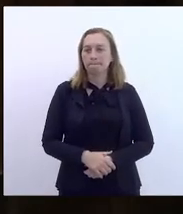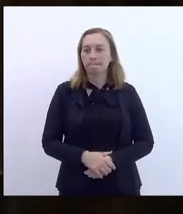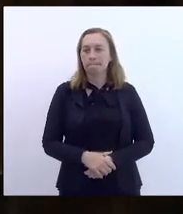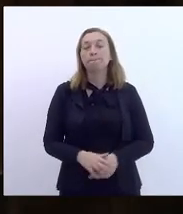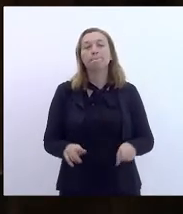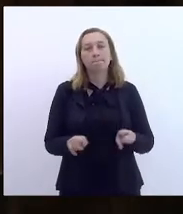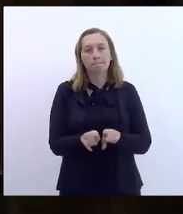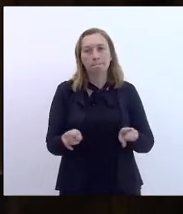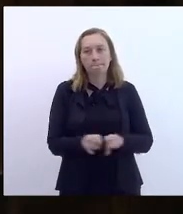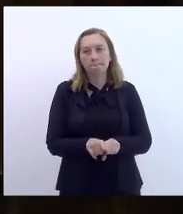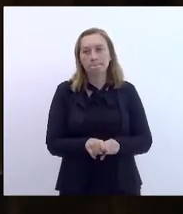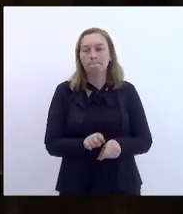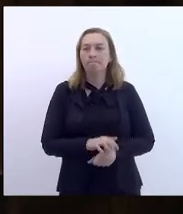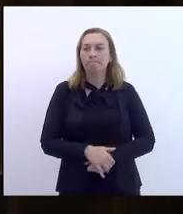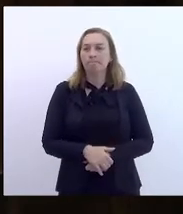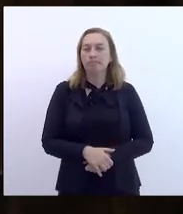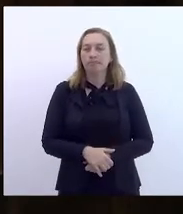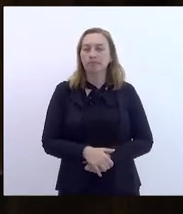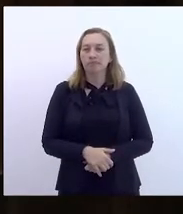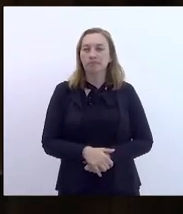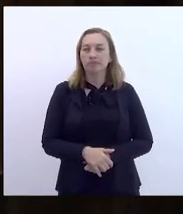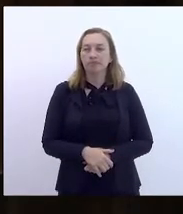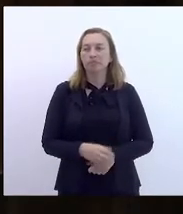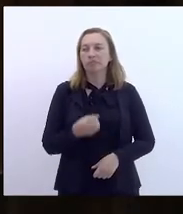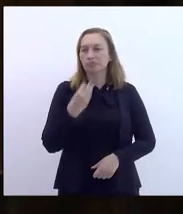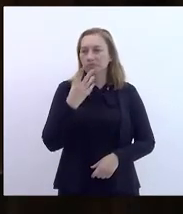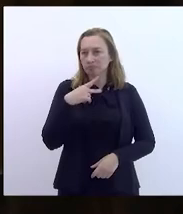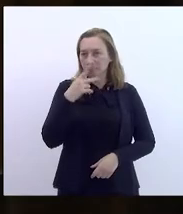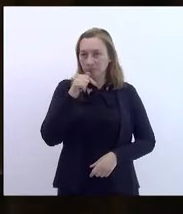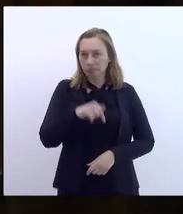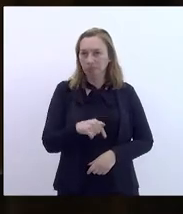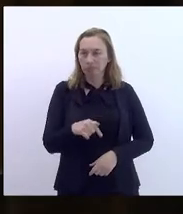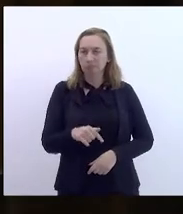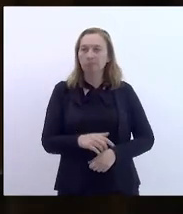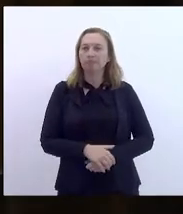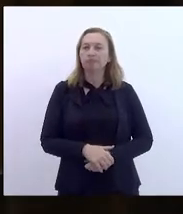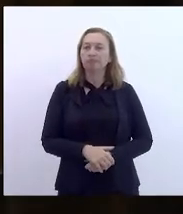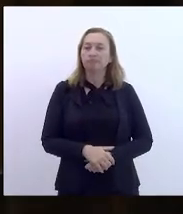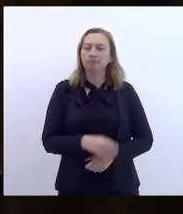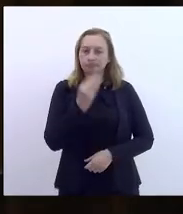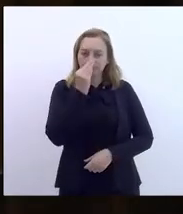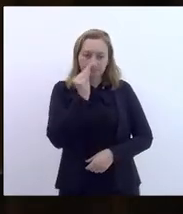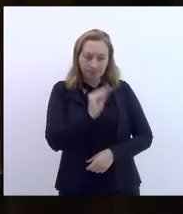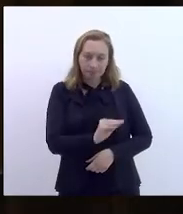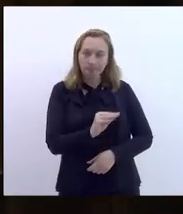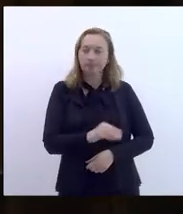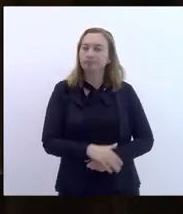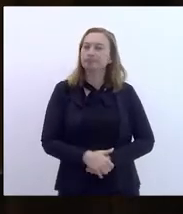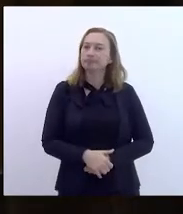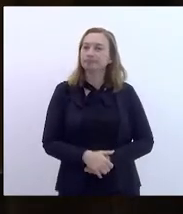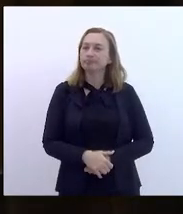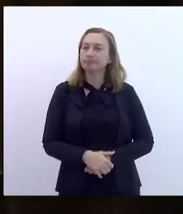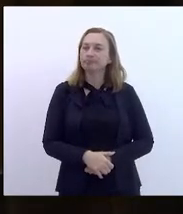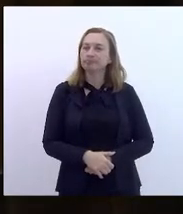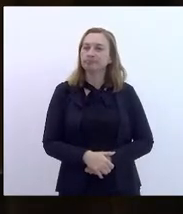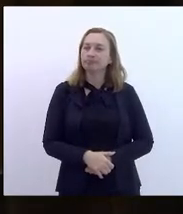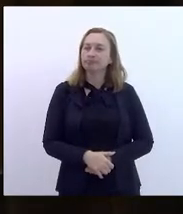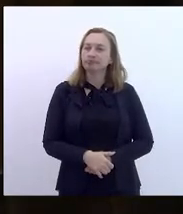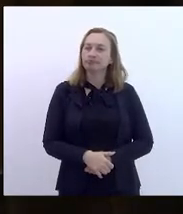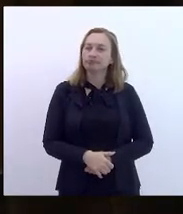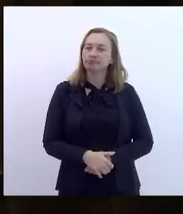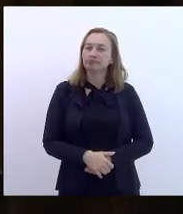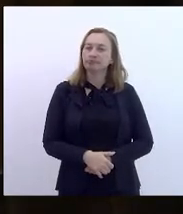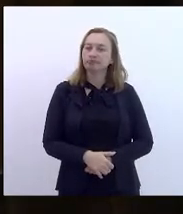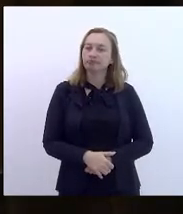o que também aquilo que foi muito bem colocado aqui que imagina alisa e criminaliza aqueles que se